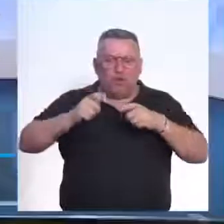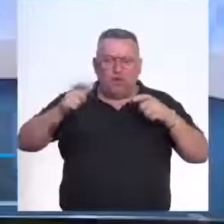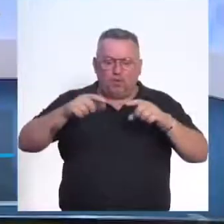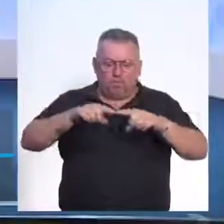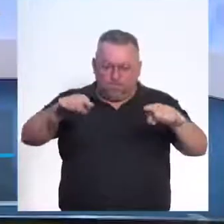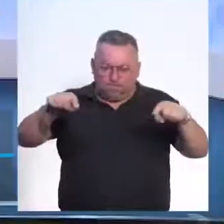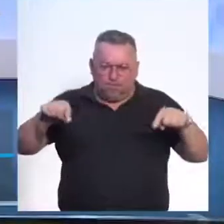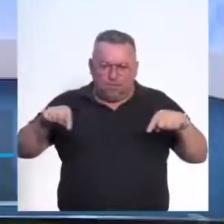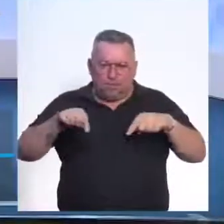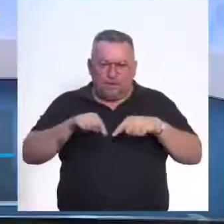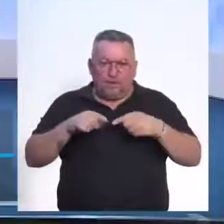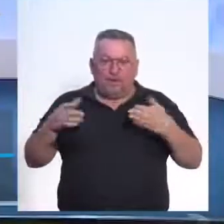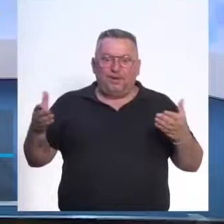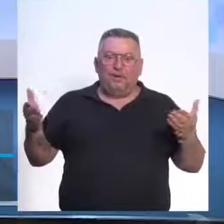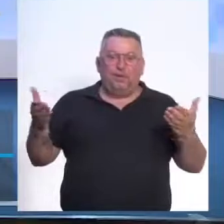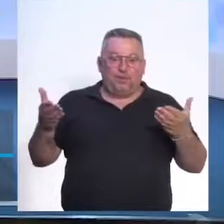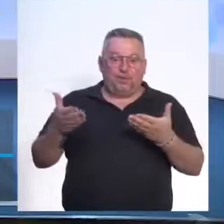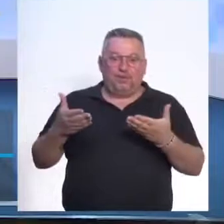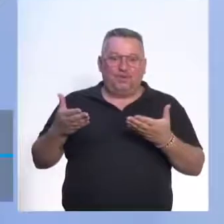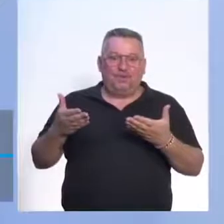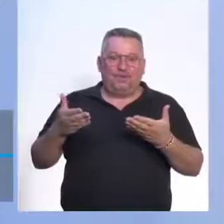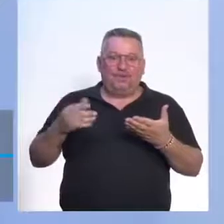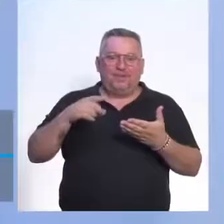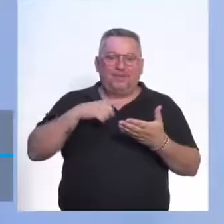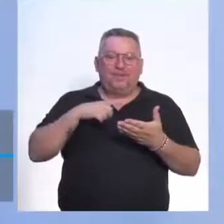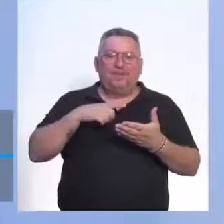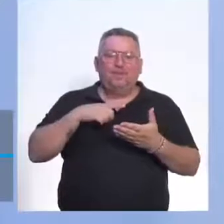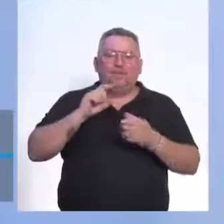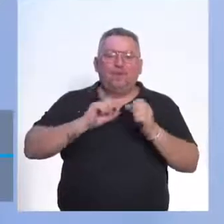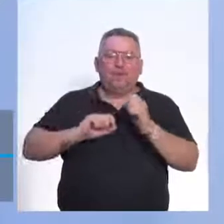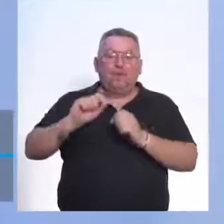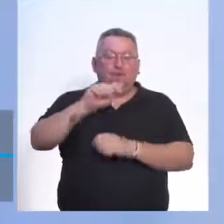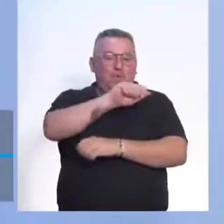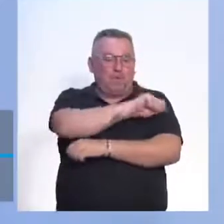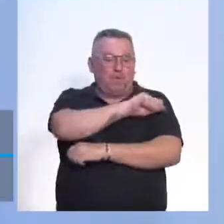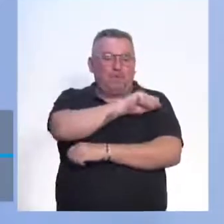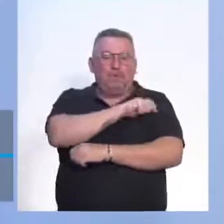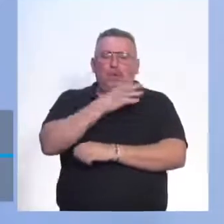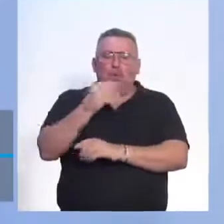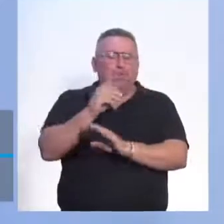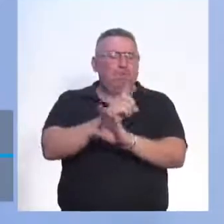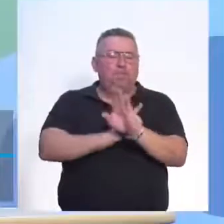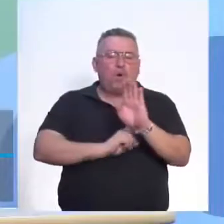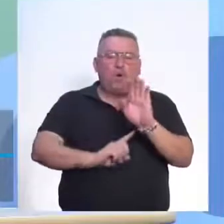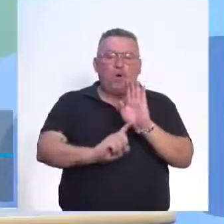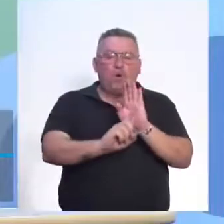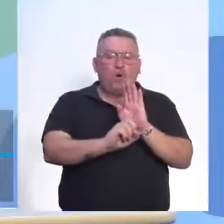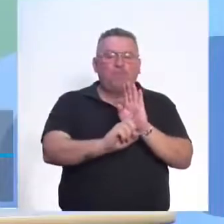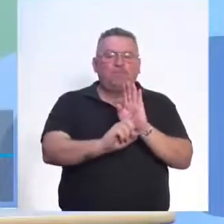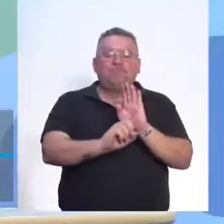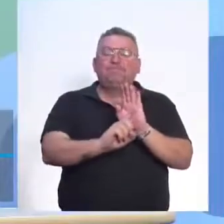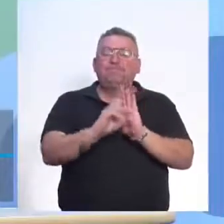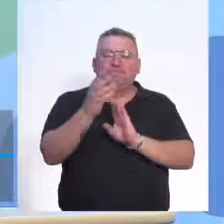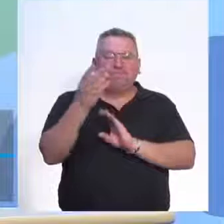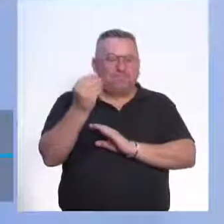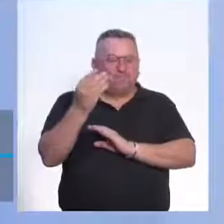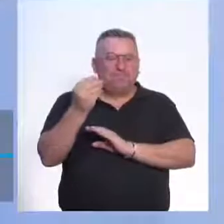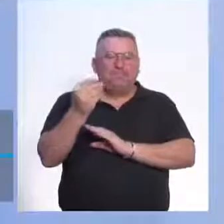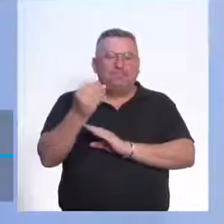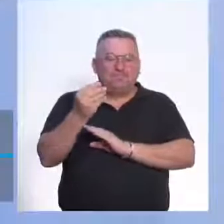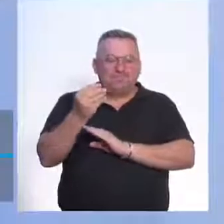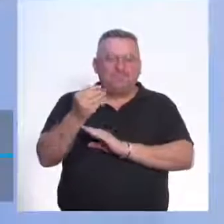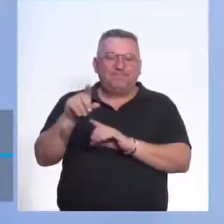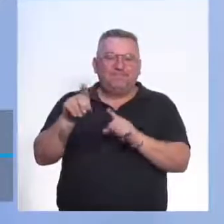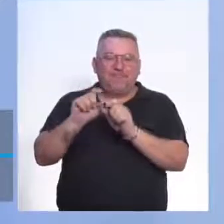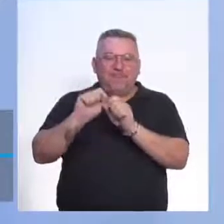Sim. Eu trouxe hoje, né, um aluno muito protagonista. Nossa, um aluno? Aluno. Bacana. Ele fez